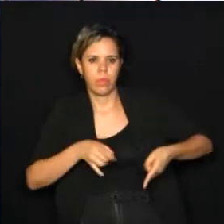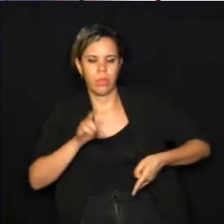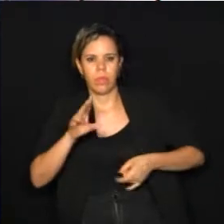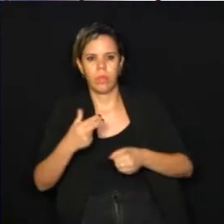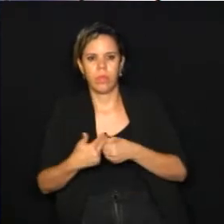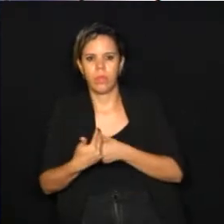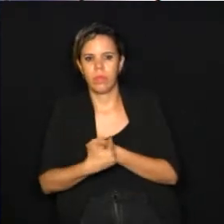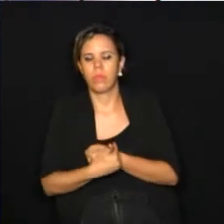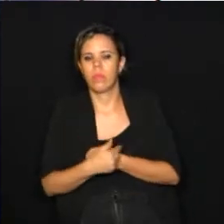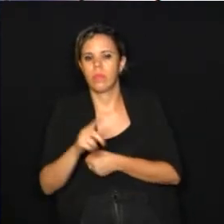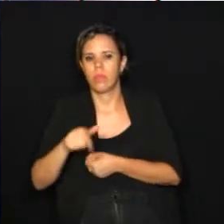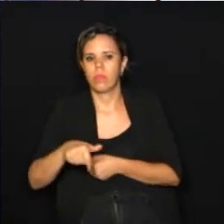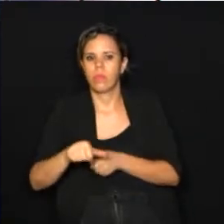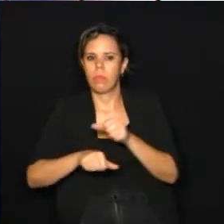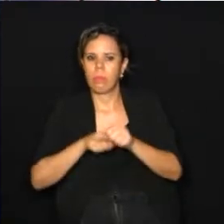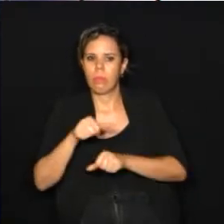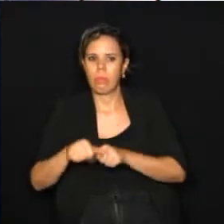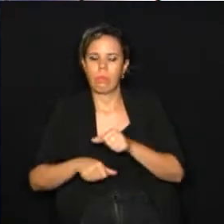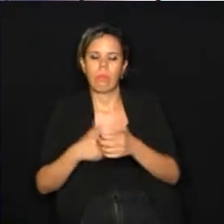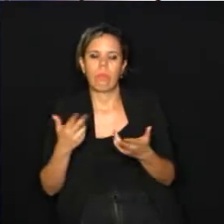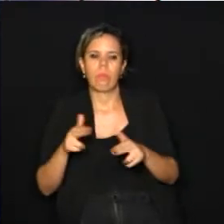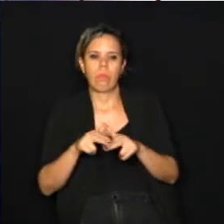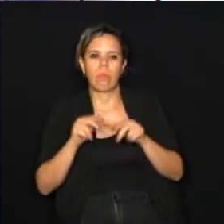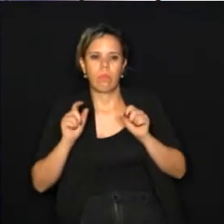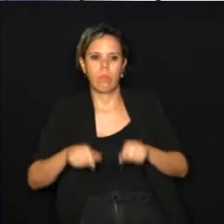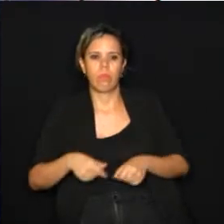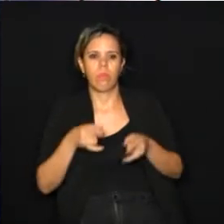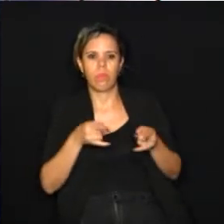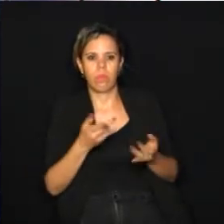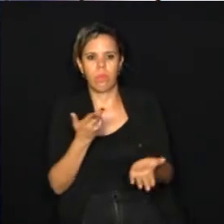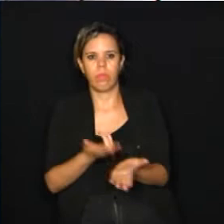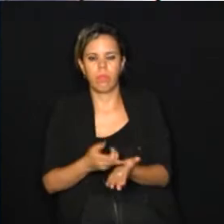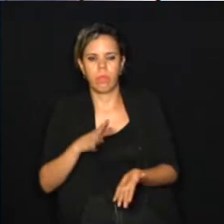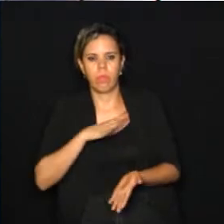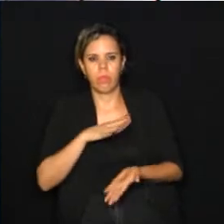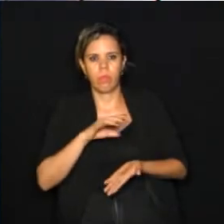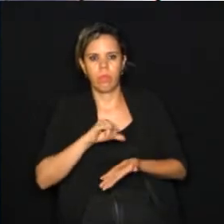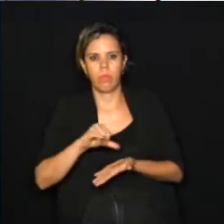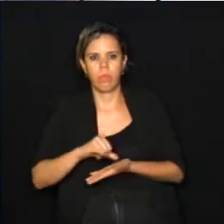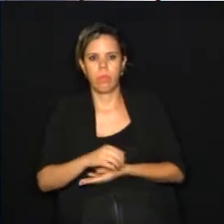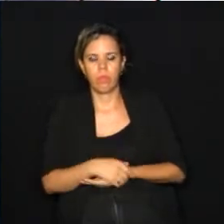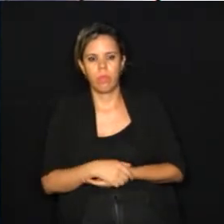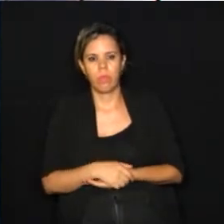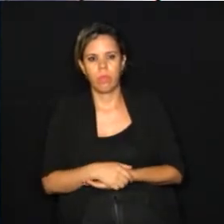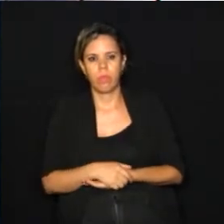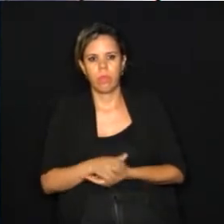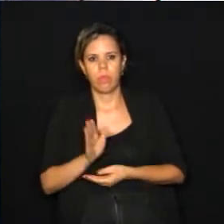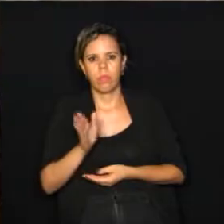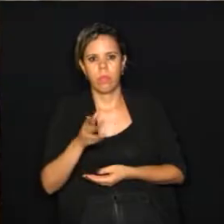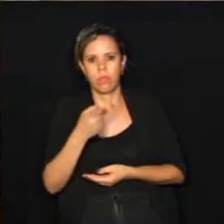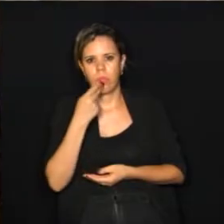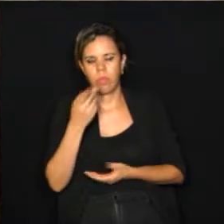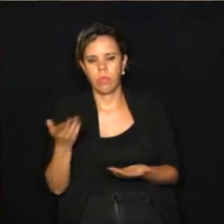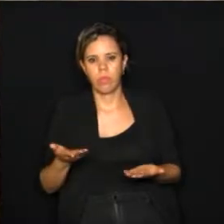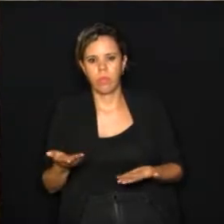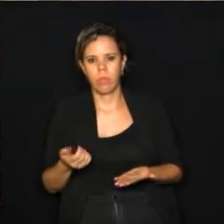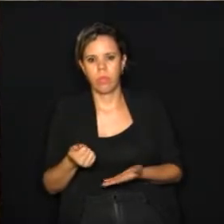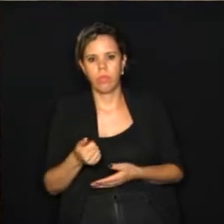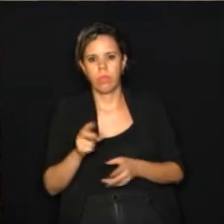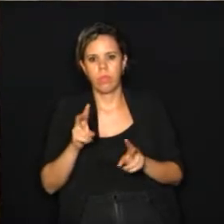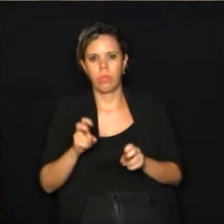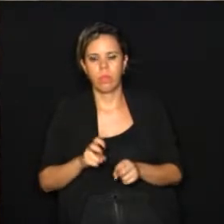HC deu esse impacto no que diz respeito às internações aqui na nossa região, Gabriel. E já que a gente falou agora há pouco